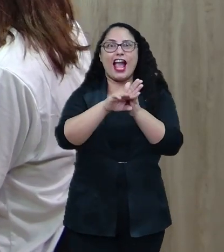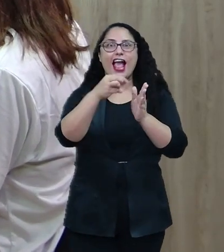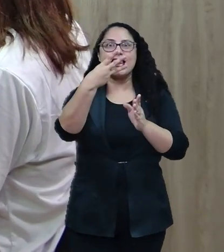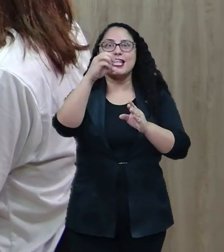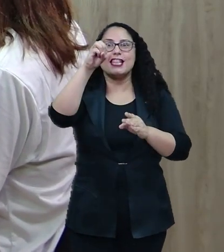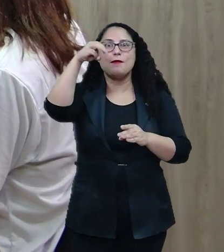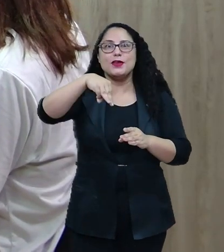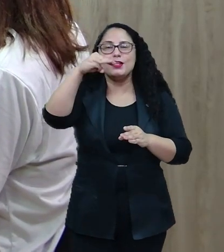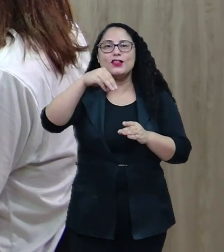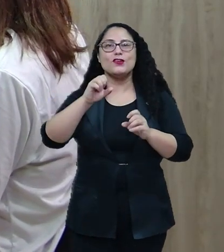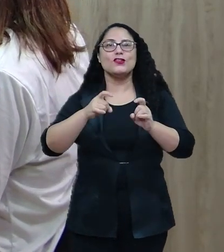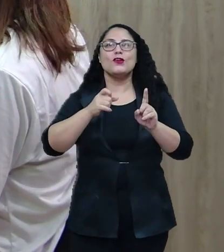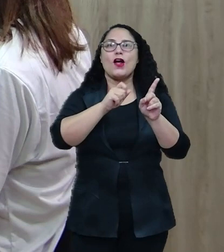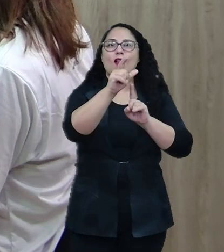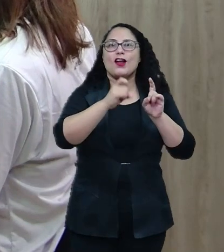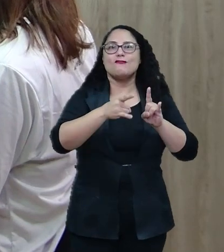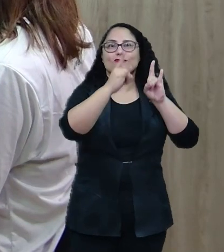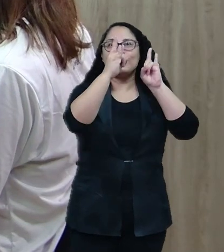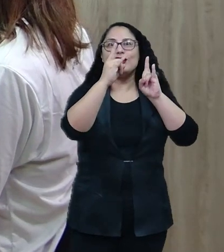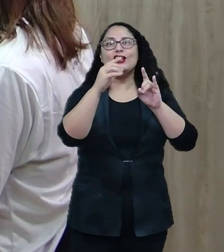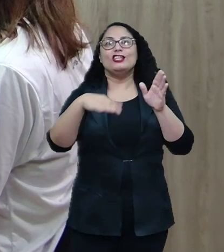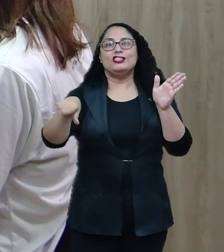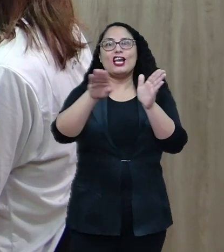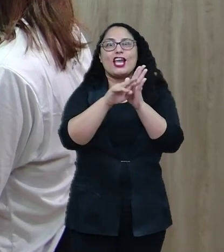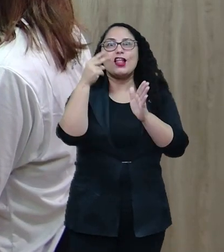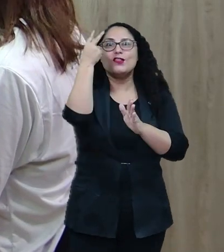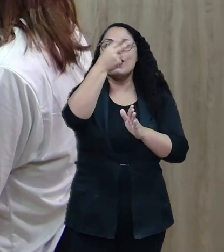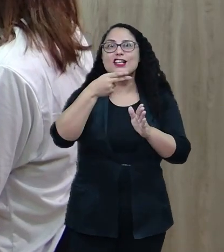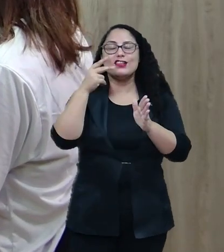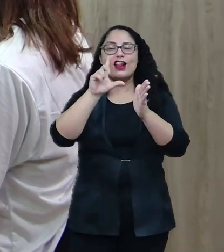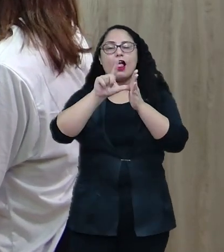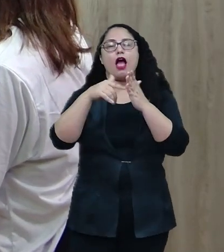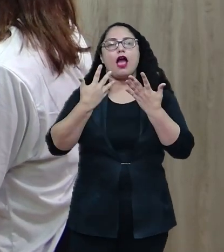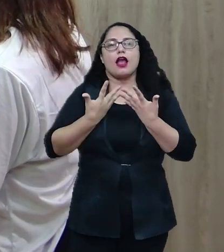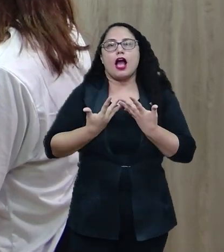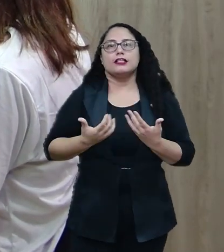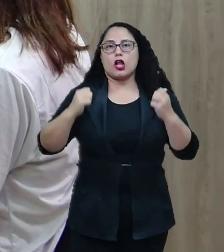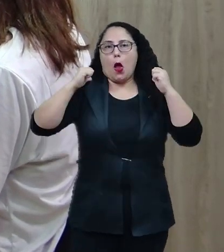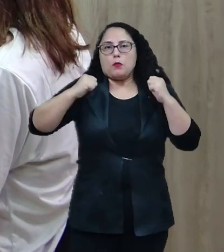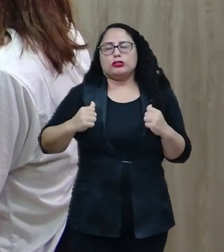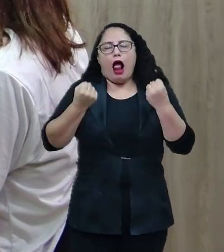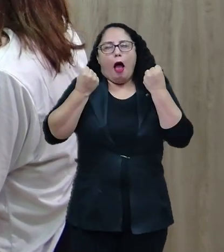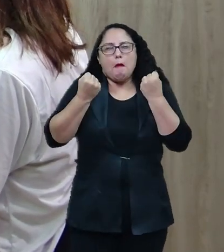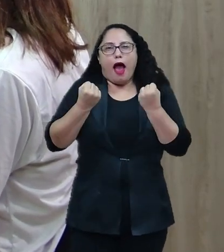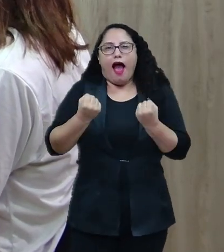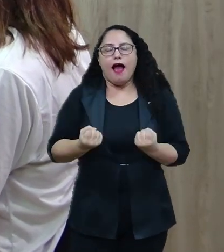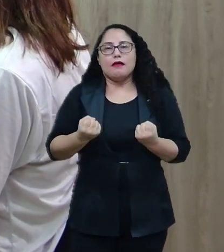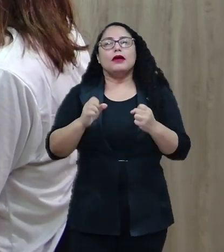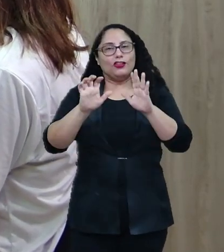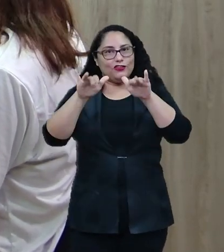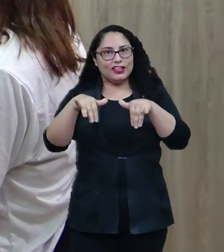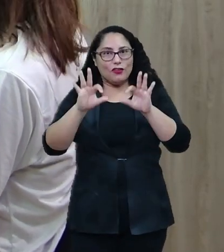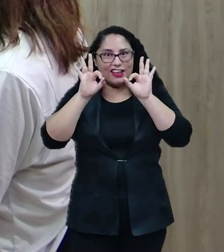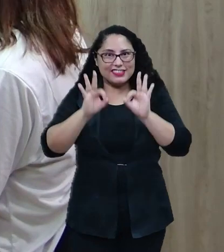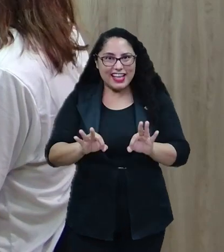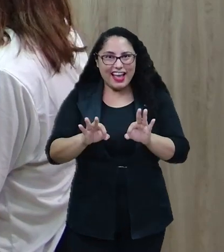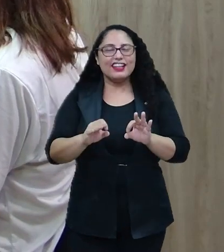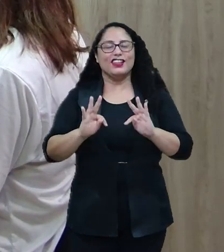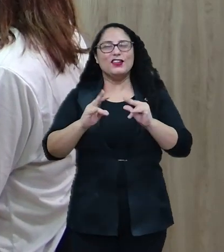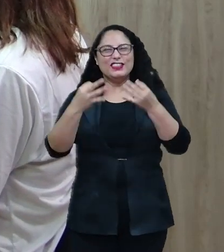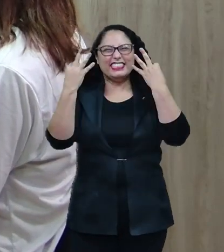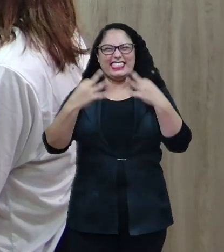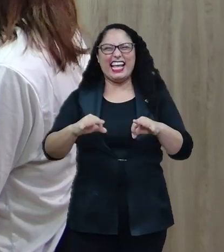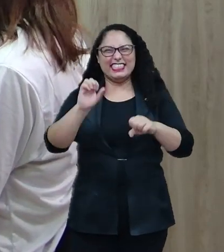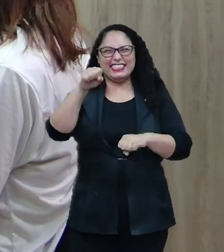hora no Airbnb, eu cheguei tipo 2 horas depois e exausto, com a mochila enorme nas costas. Mas no final deu certo, né? Deu tudo